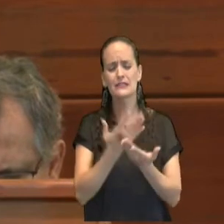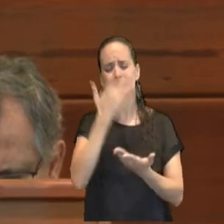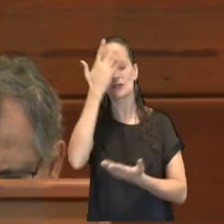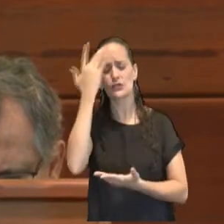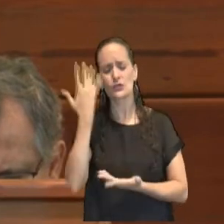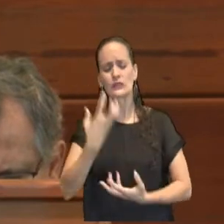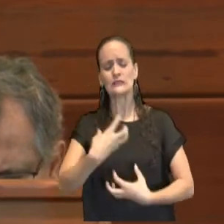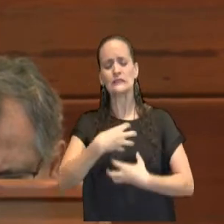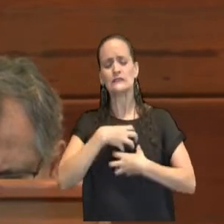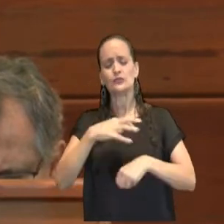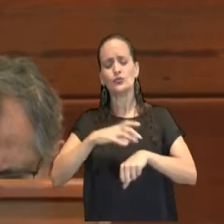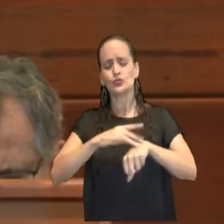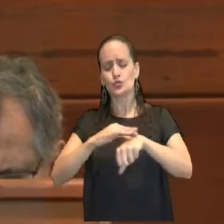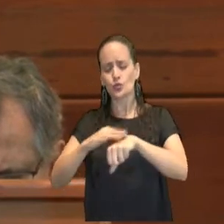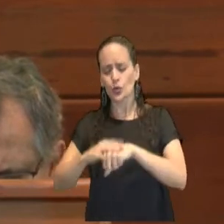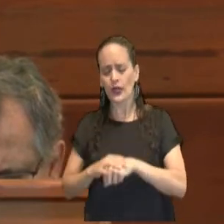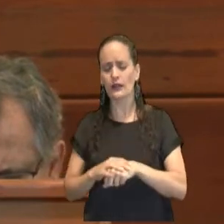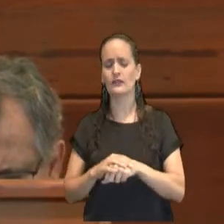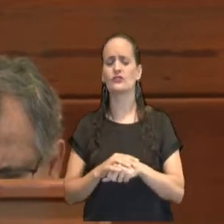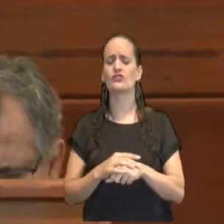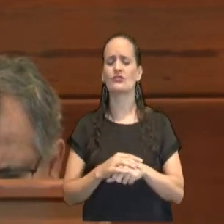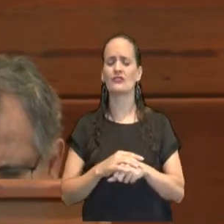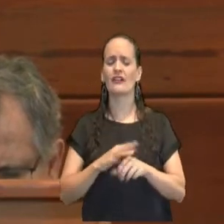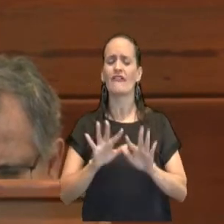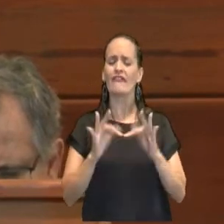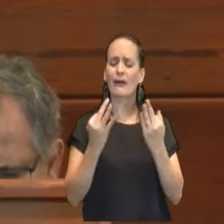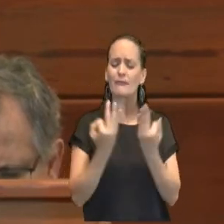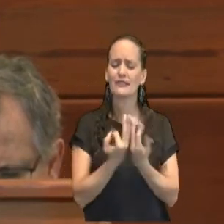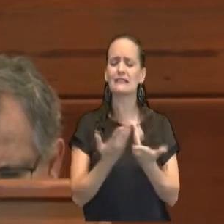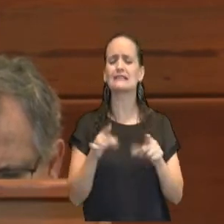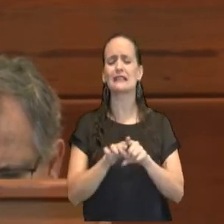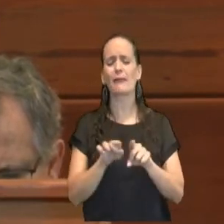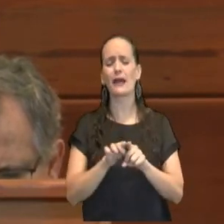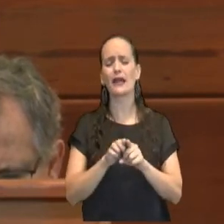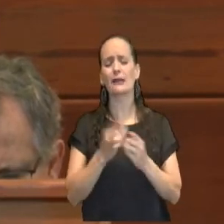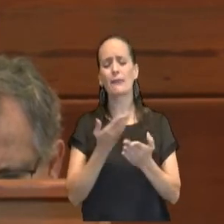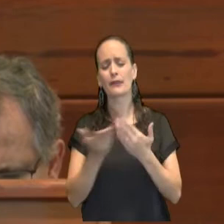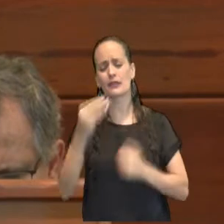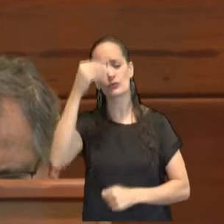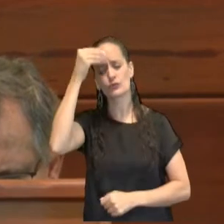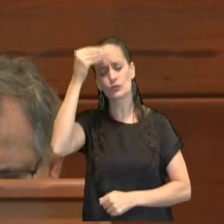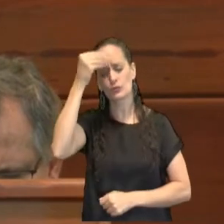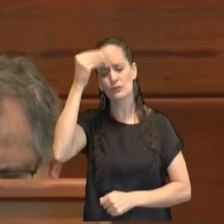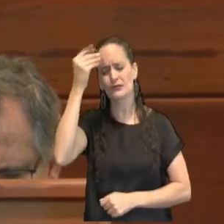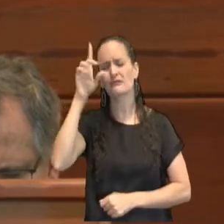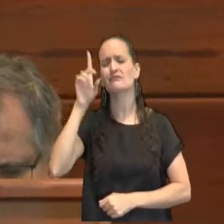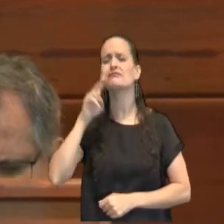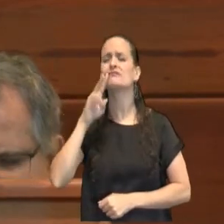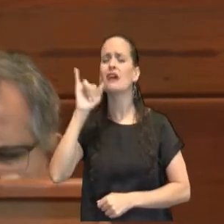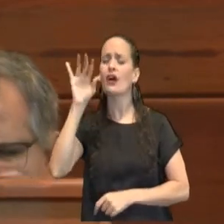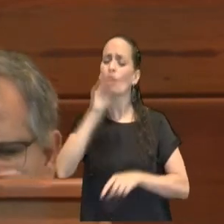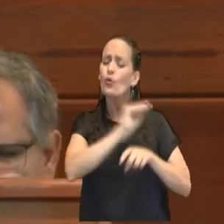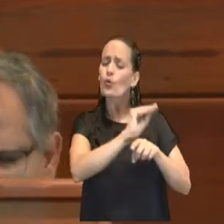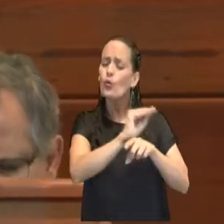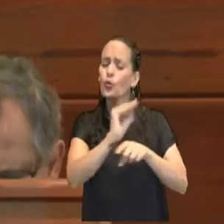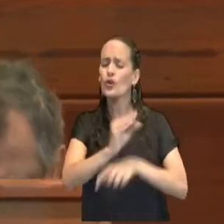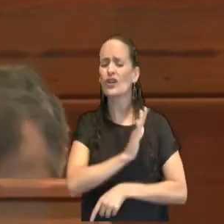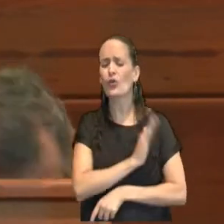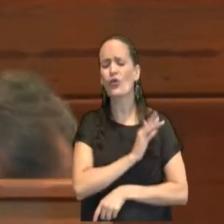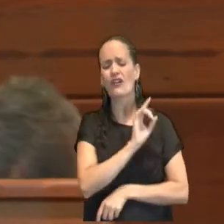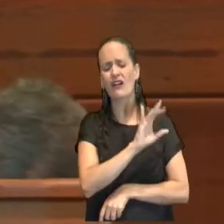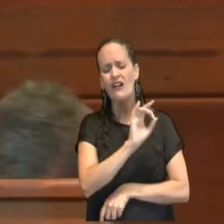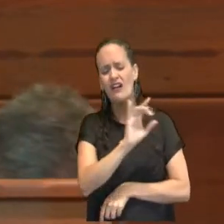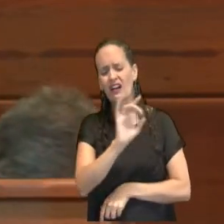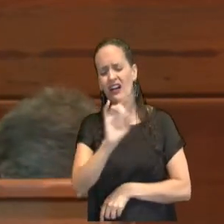estes corações. Nossa irmã Renilda, com a sua família enlutada ali em João Pessoa, Pai, cuida daqueles corações. Cuida, Senhor,